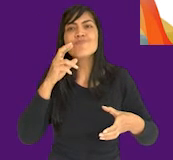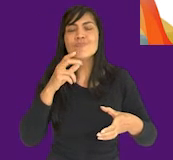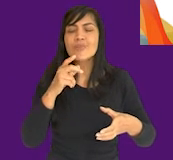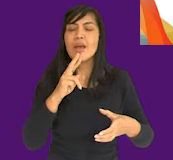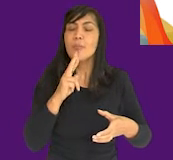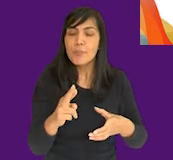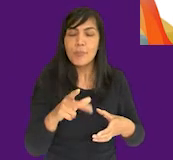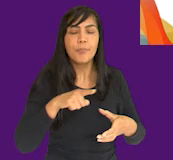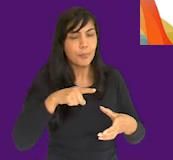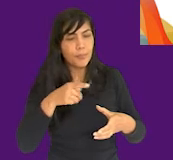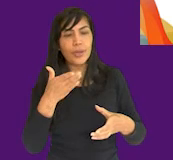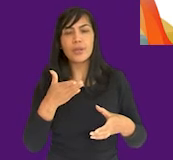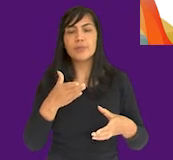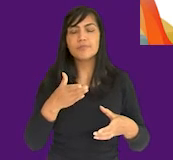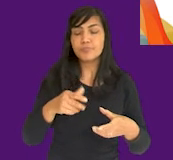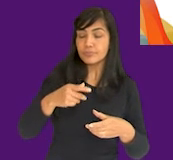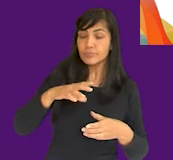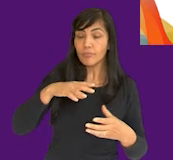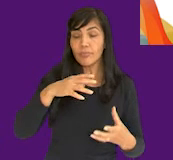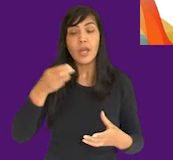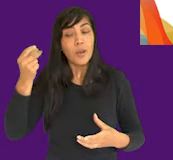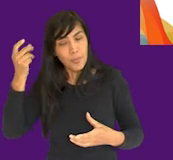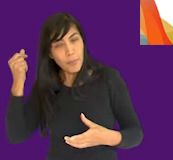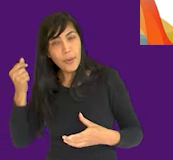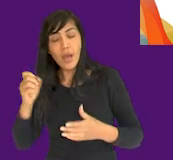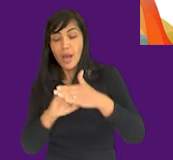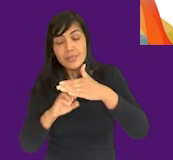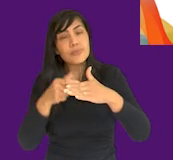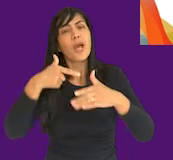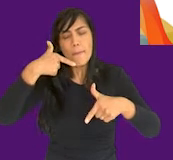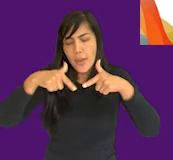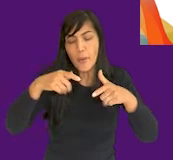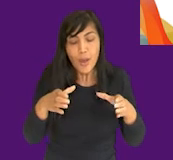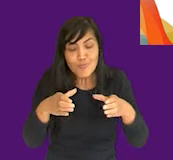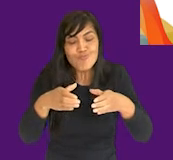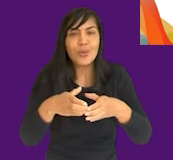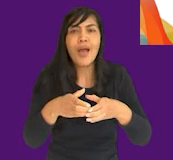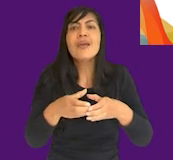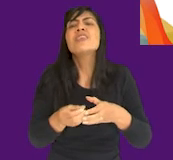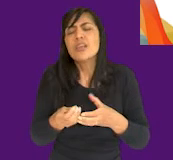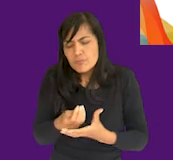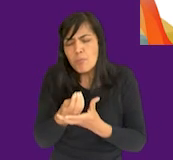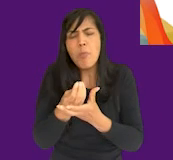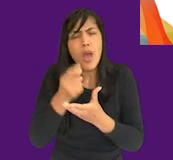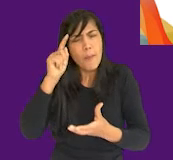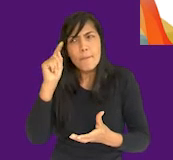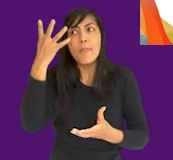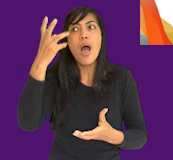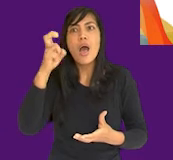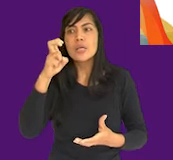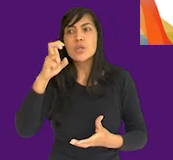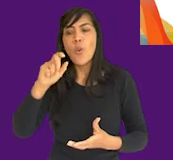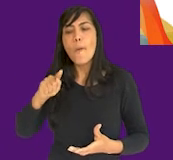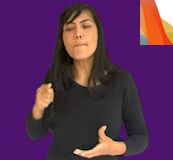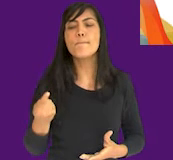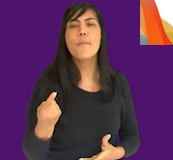nos últimos anos centenas de empresas participar desse programa e conseguimos entregar soluções no